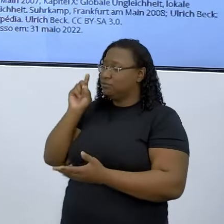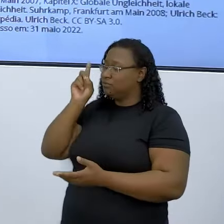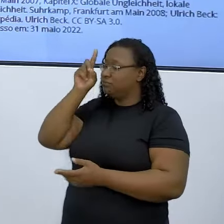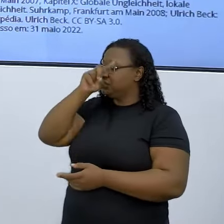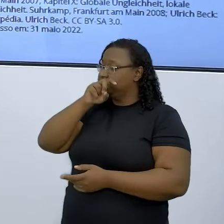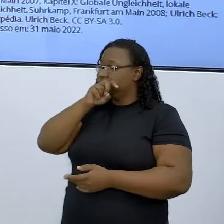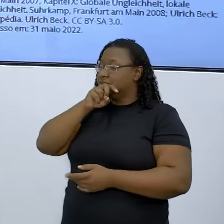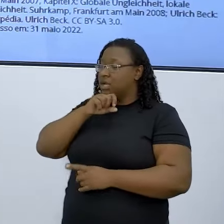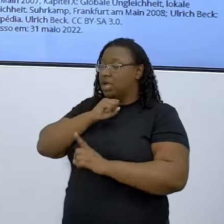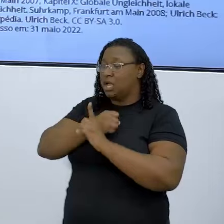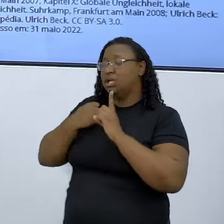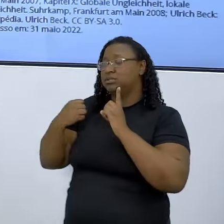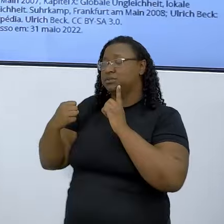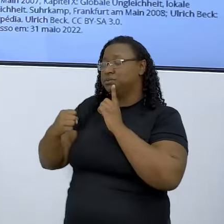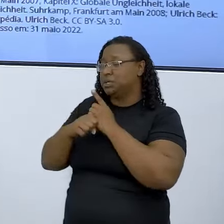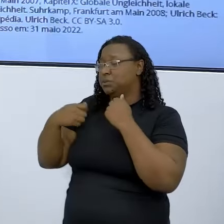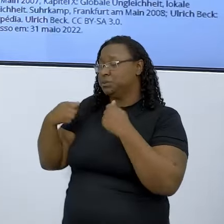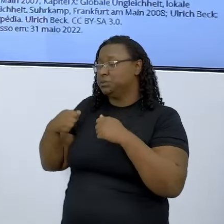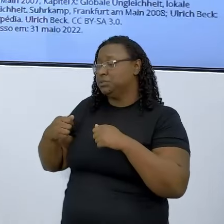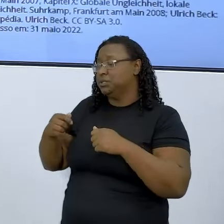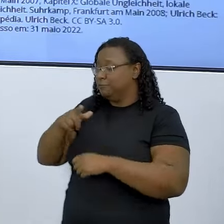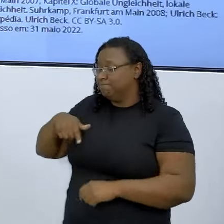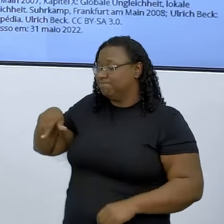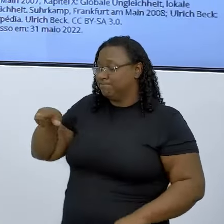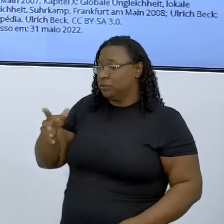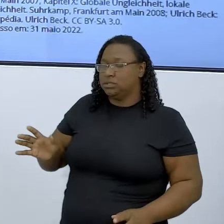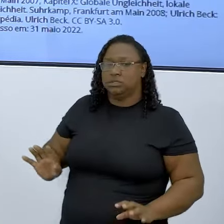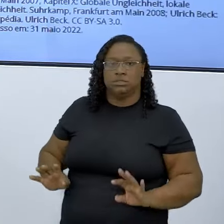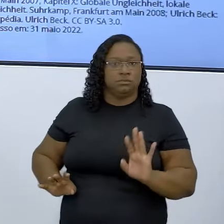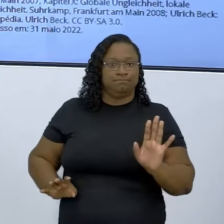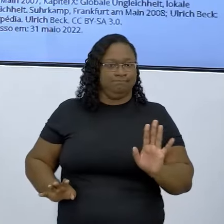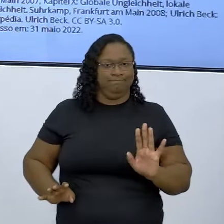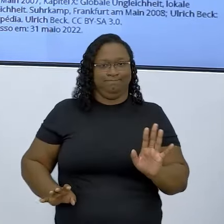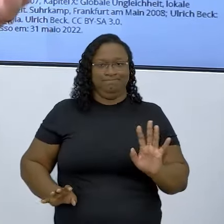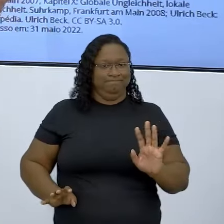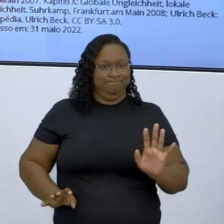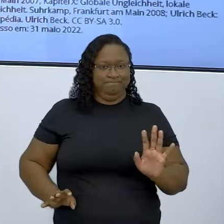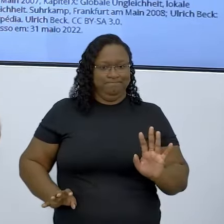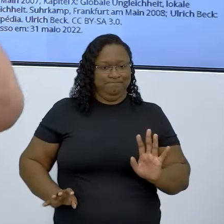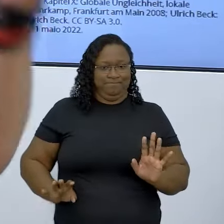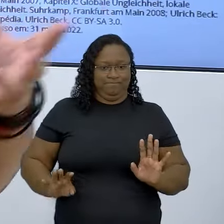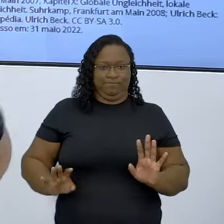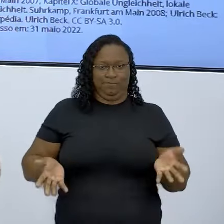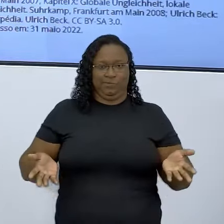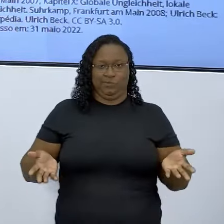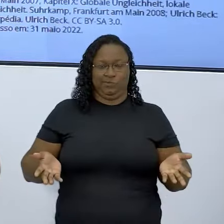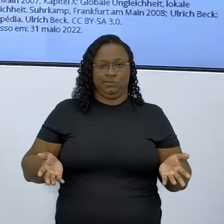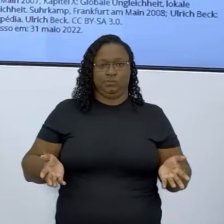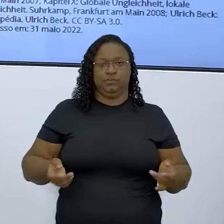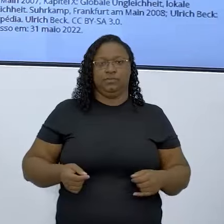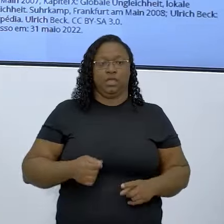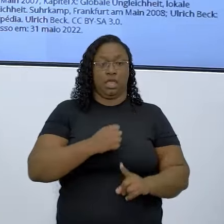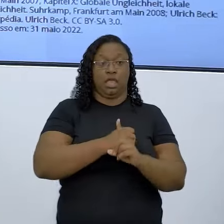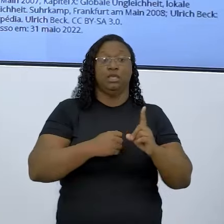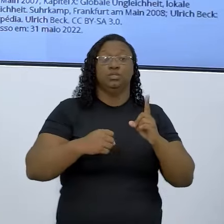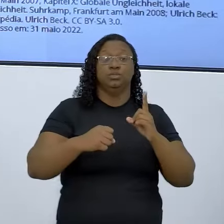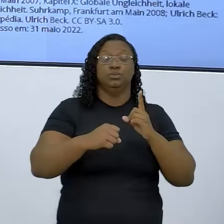que a sociedade precisa de nós enquanto pessoas. Não. Não a sociedade em si, mas essa